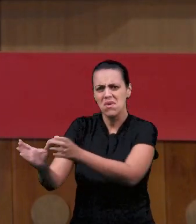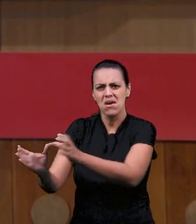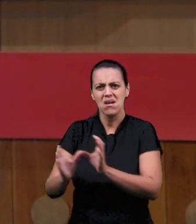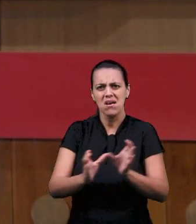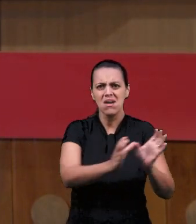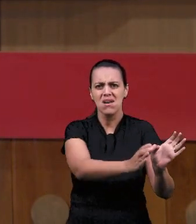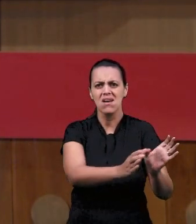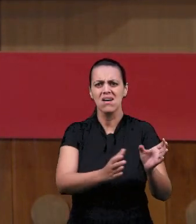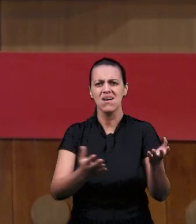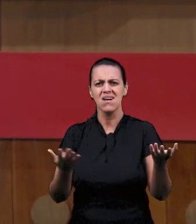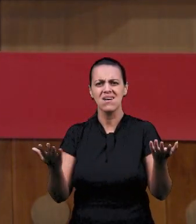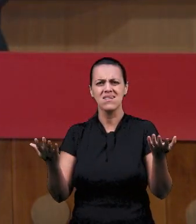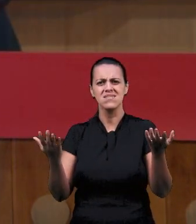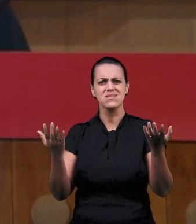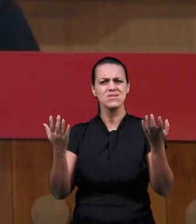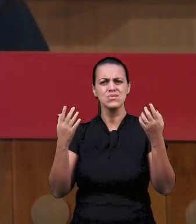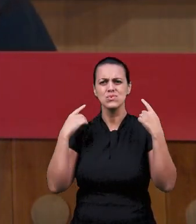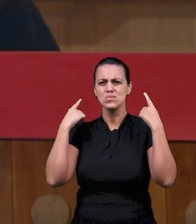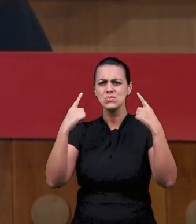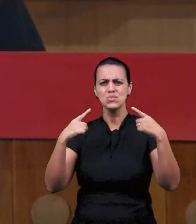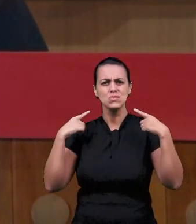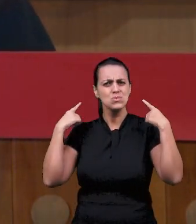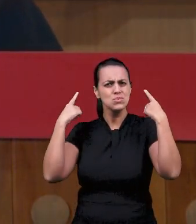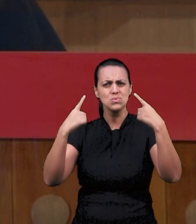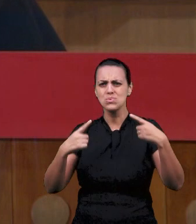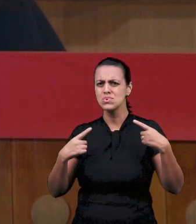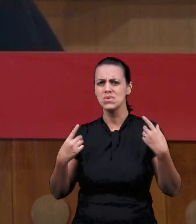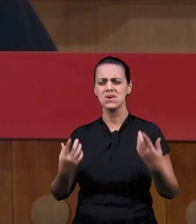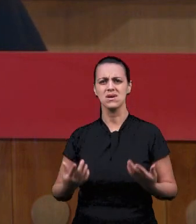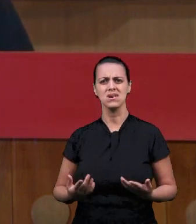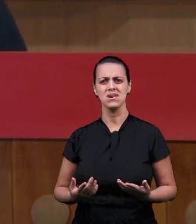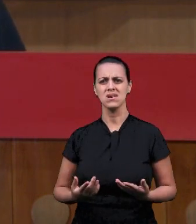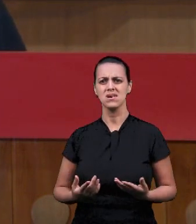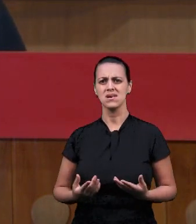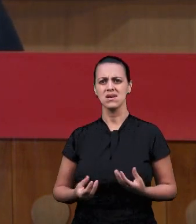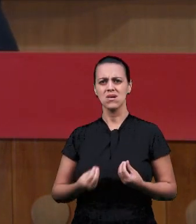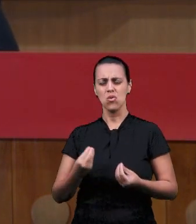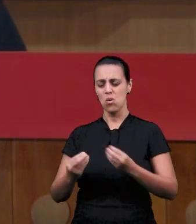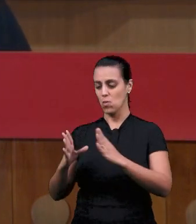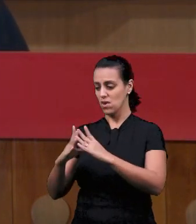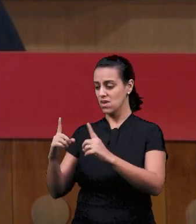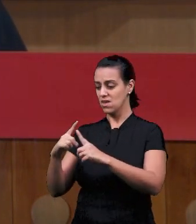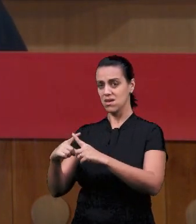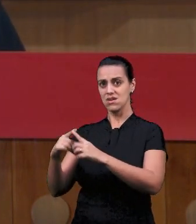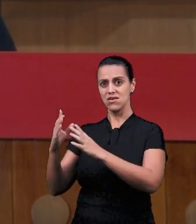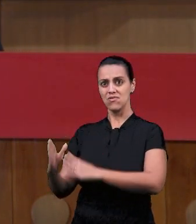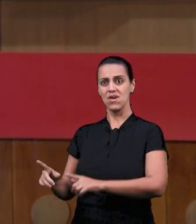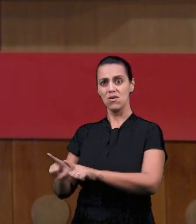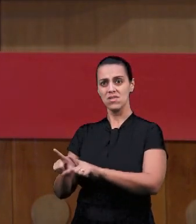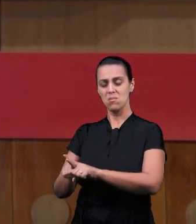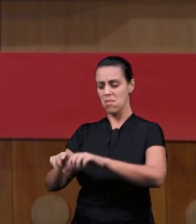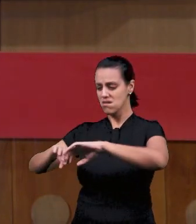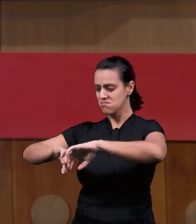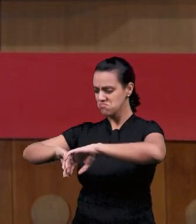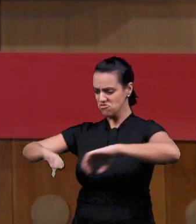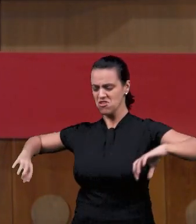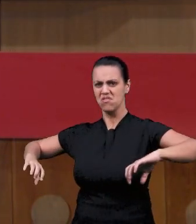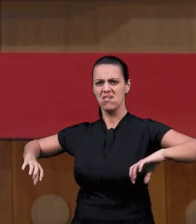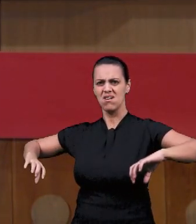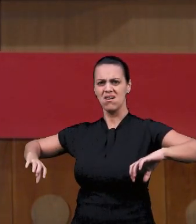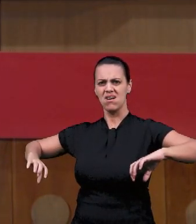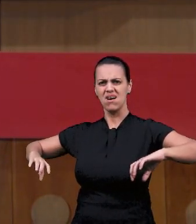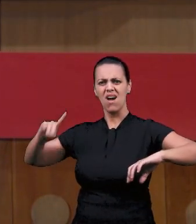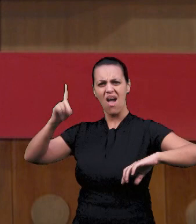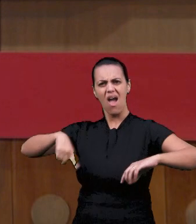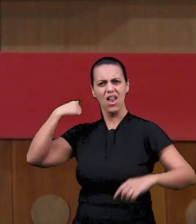loucura maior do que você querer dividir o corpo, que é a igreja fiel. Não há loucura maior. Mas no final,